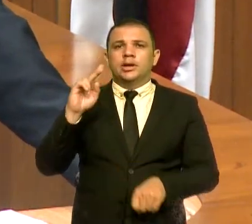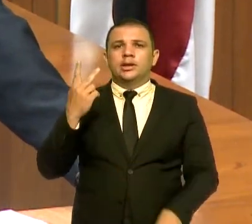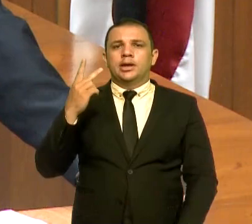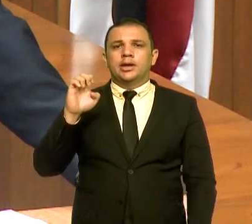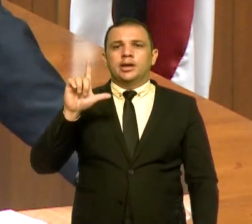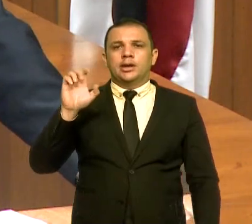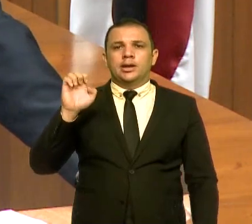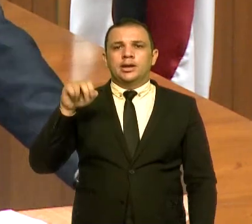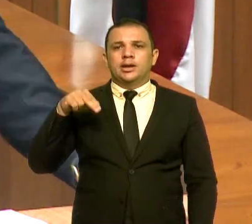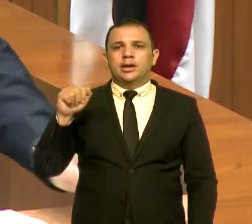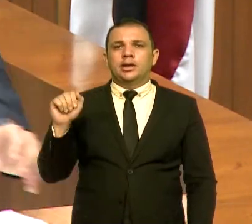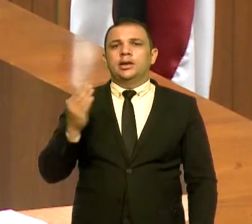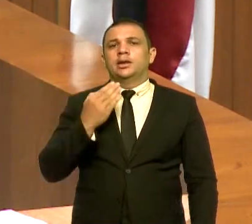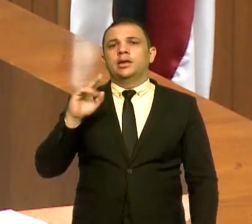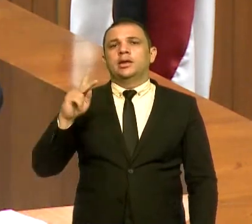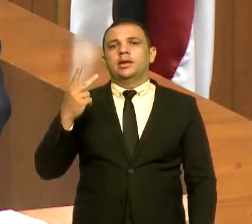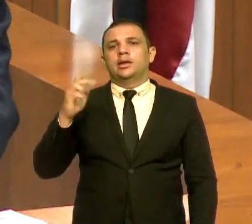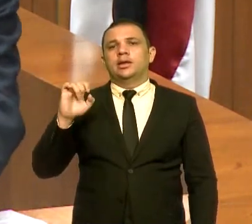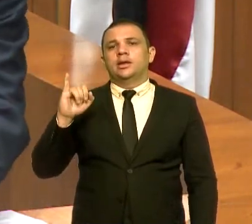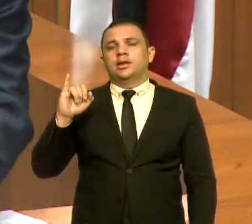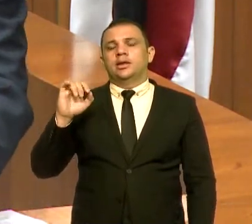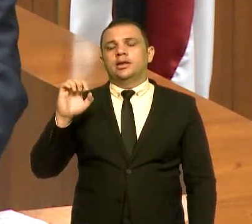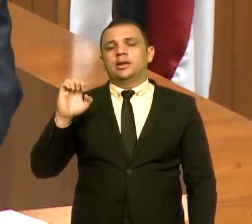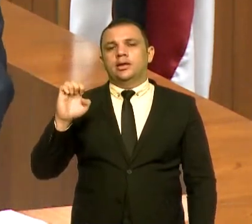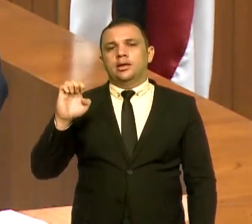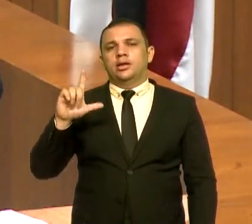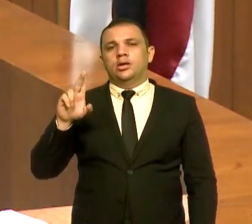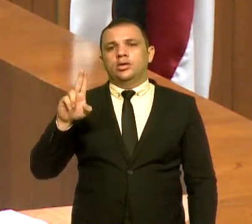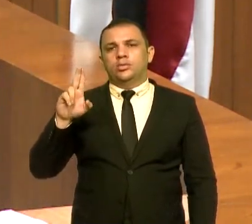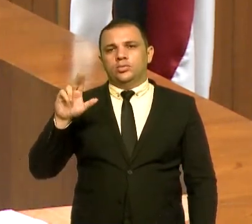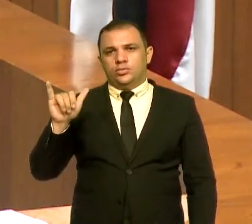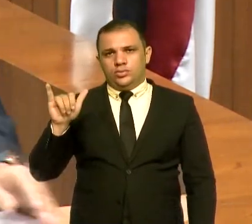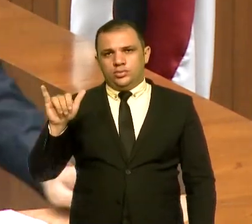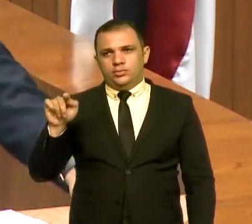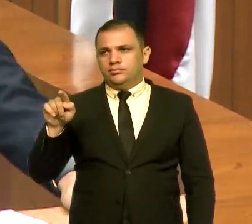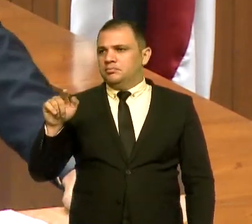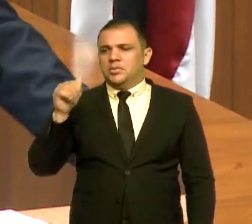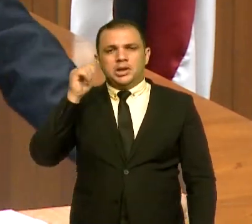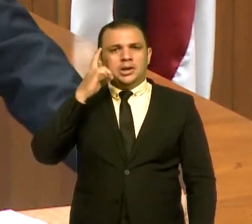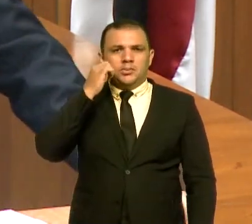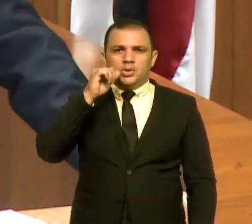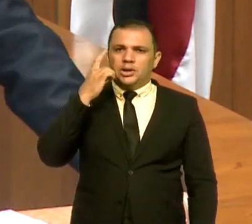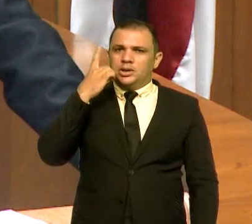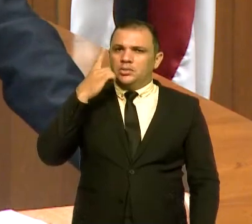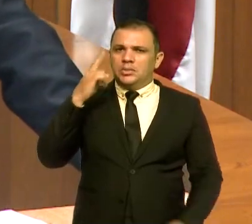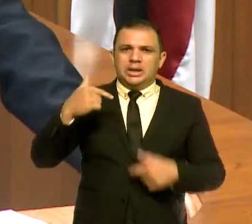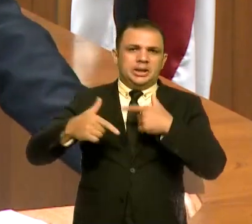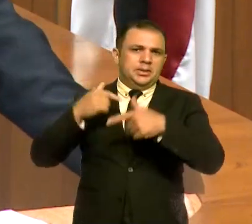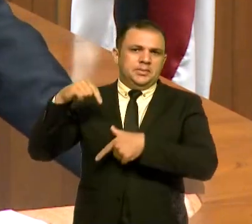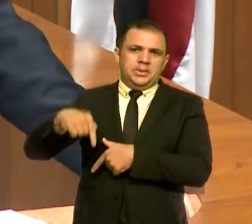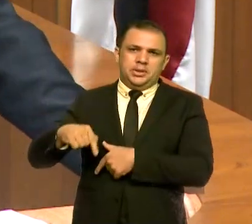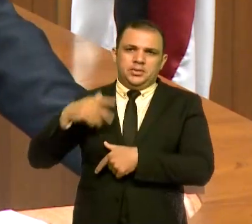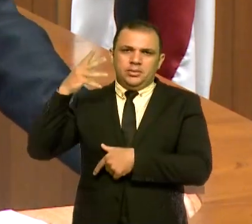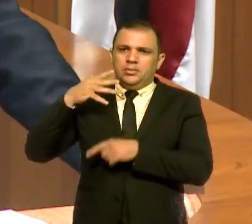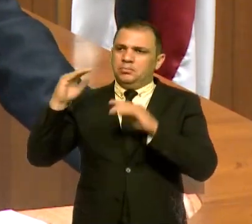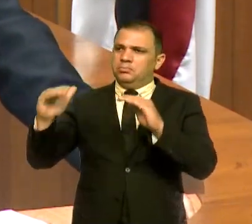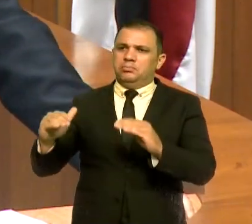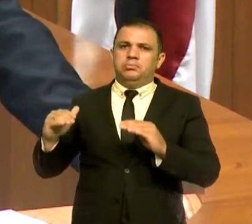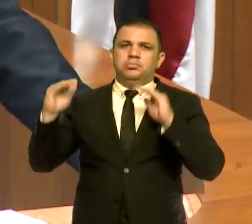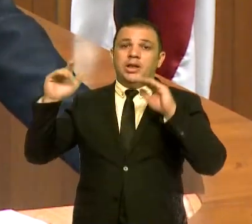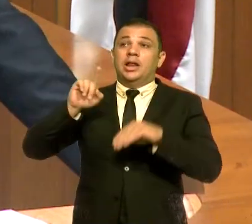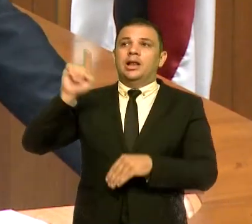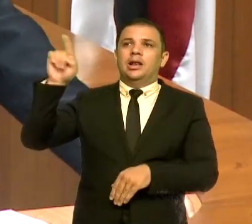Ribe, uma das maiores deputadas que vi atuar aqui nesse parlamento. E vi, ainda lá na Rua do